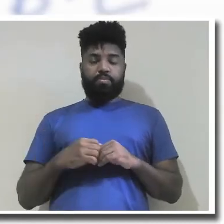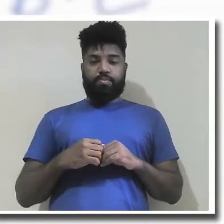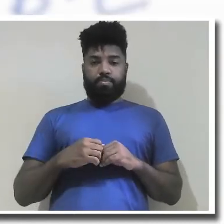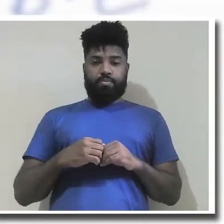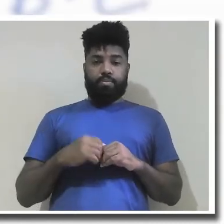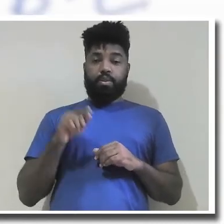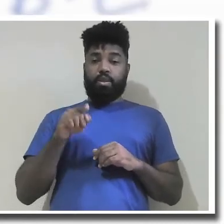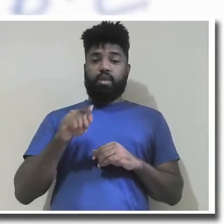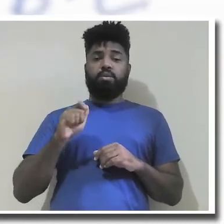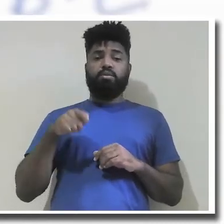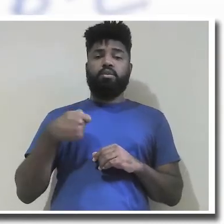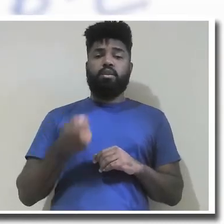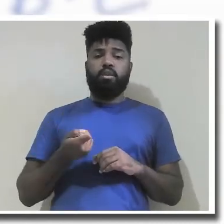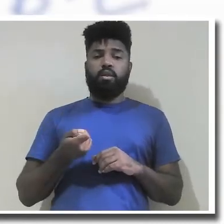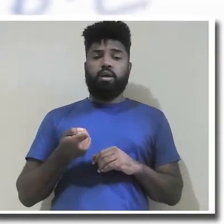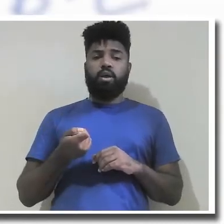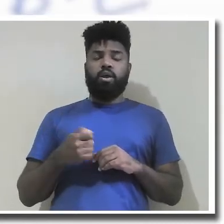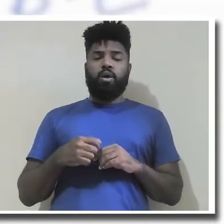símbolo